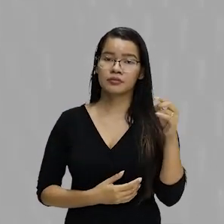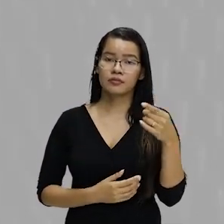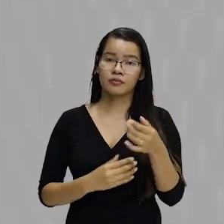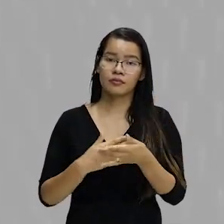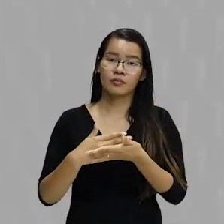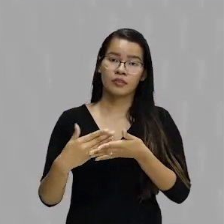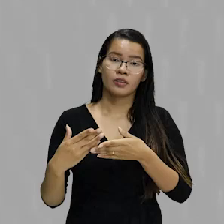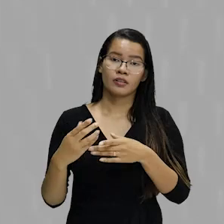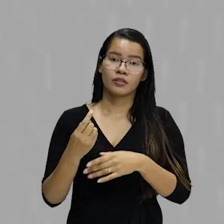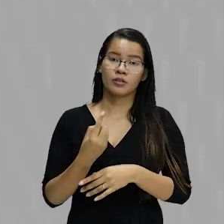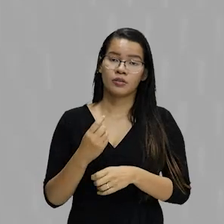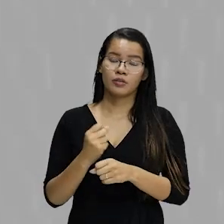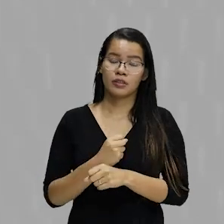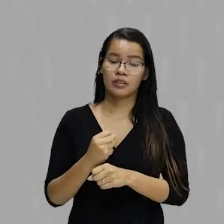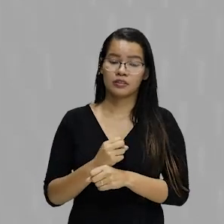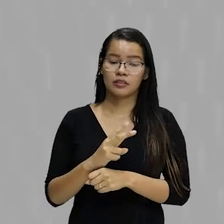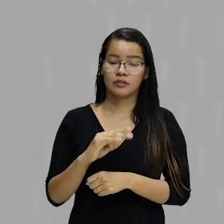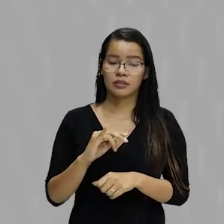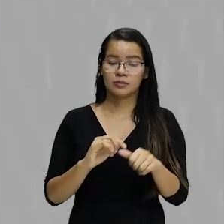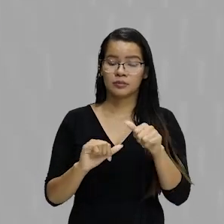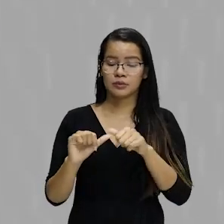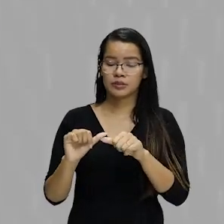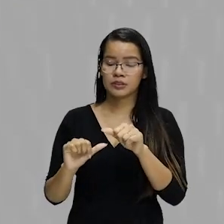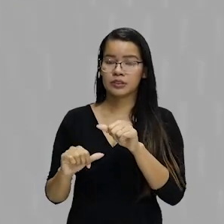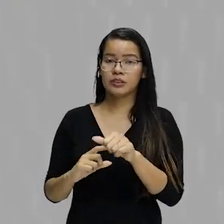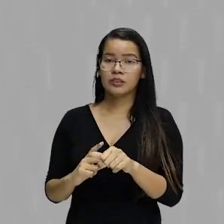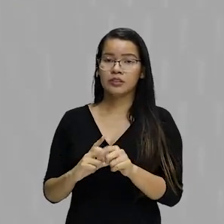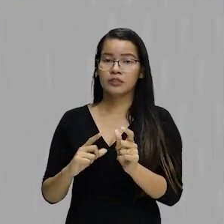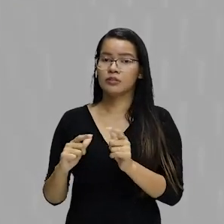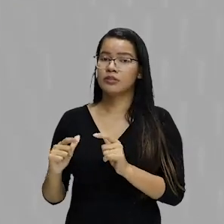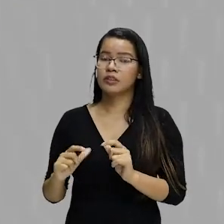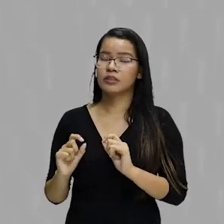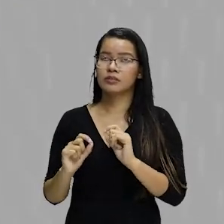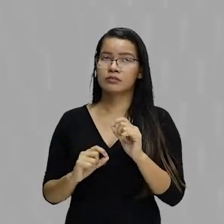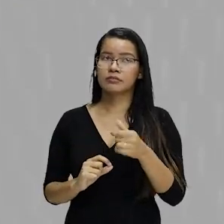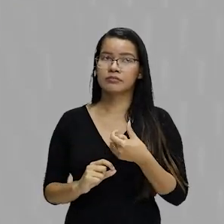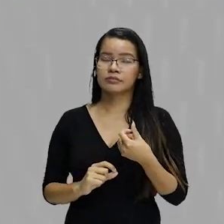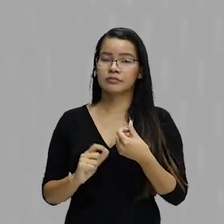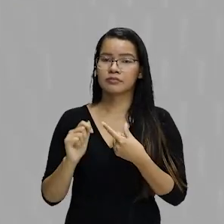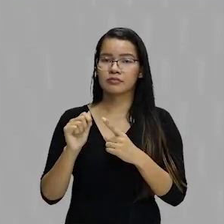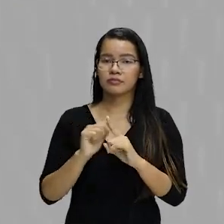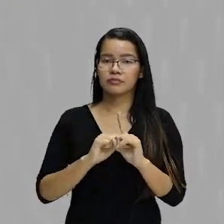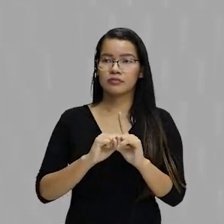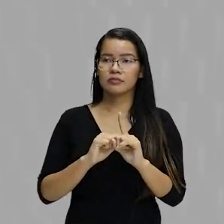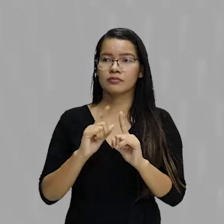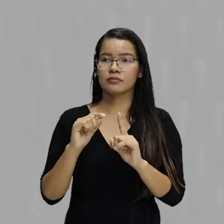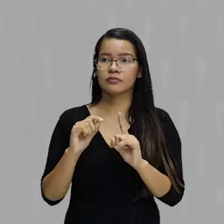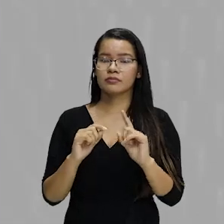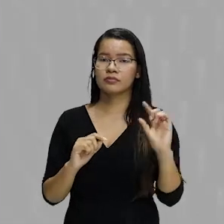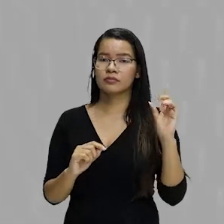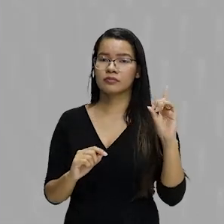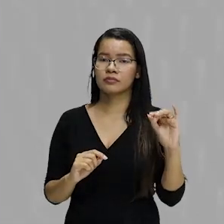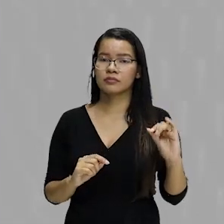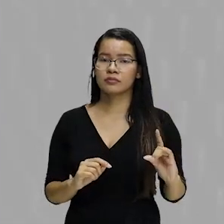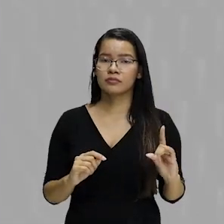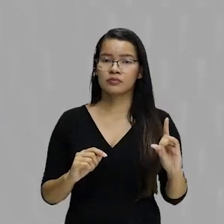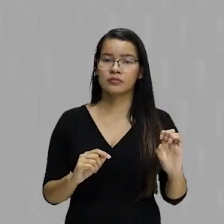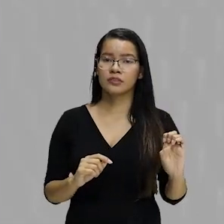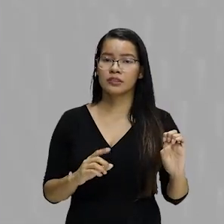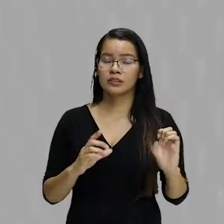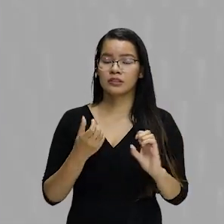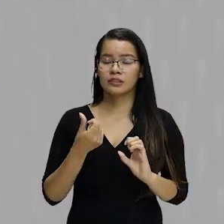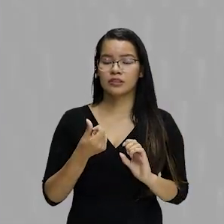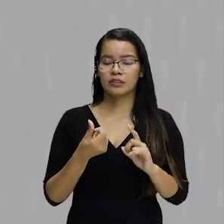ano, ela vai mudando. Existem alguns locais em que 6 meses a sombra é do lado direito da rua e 6 meses é do lado